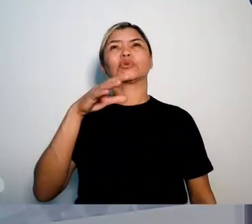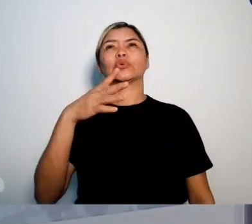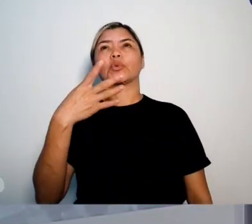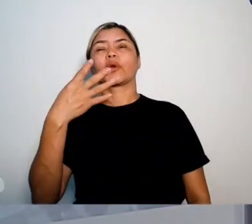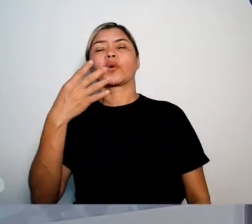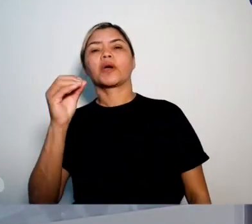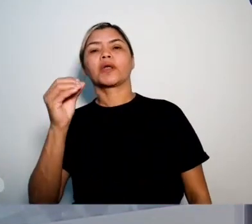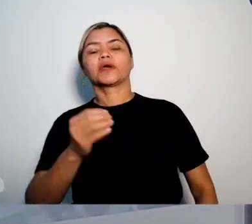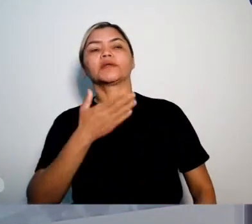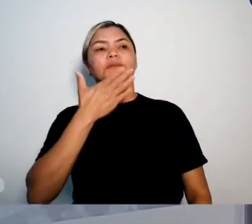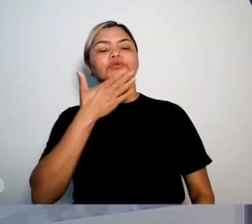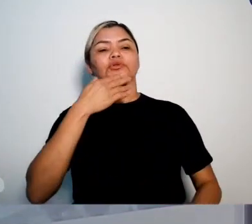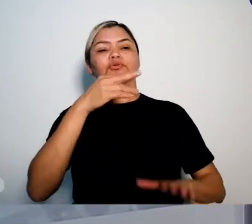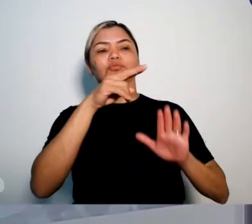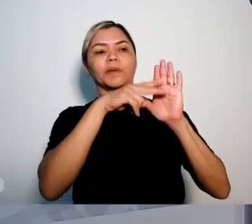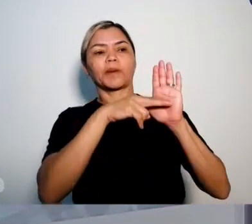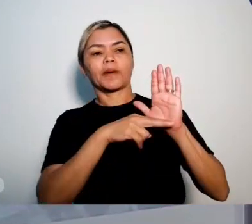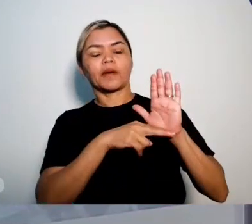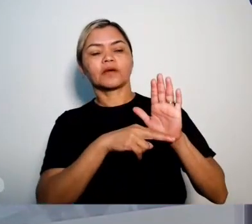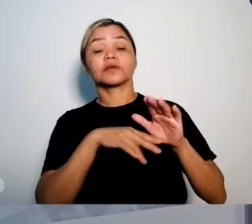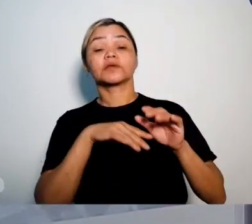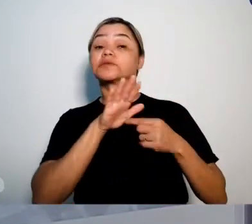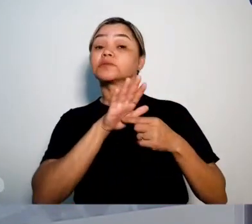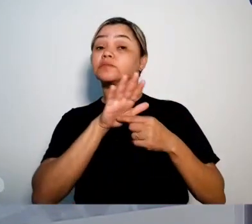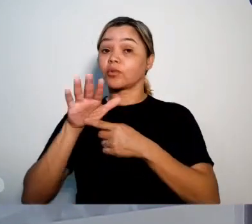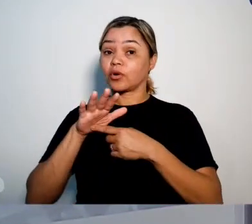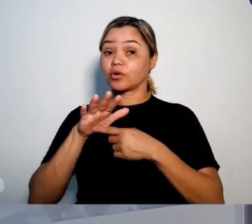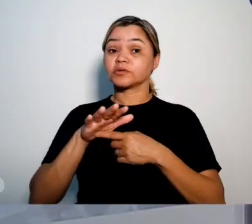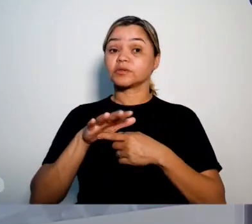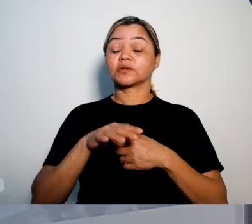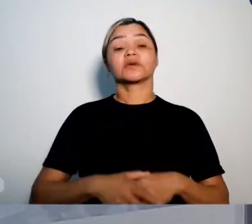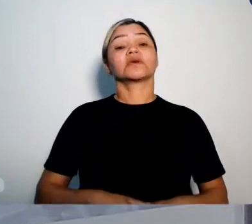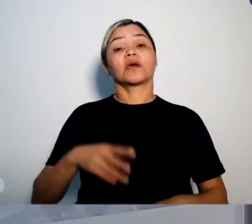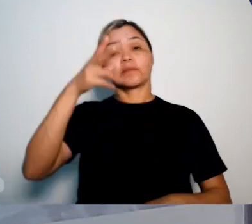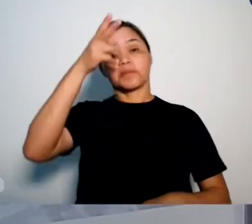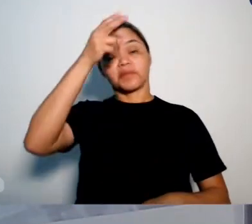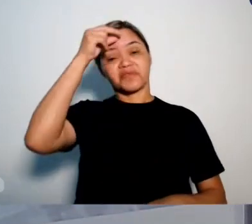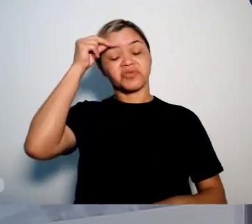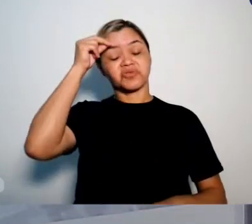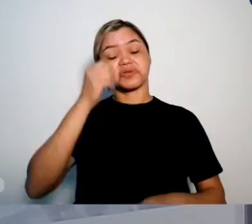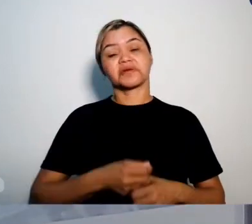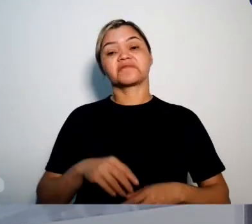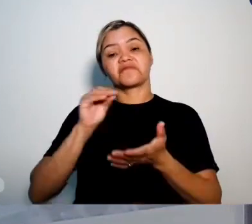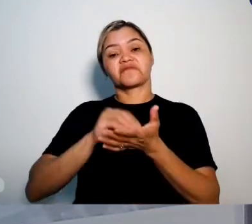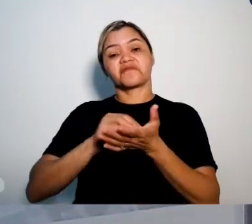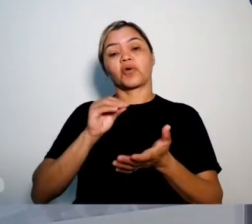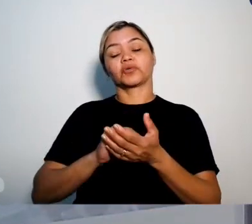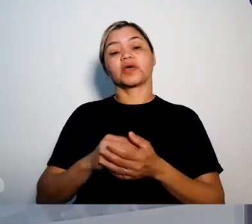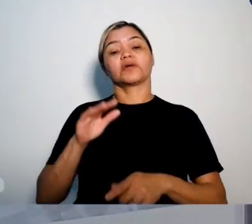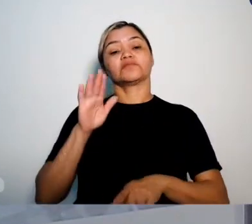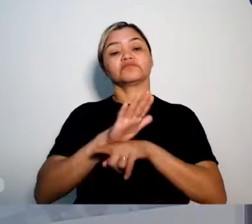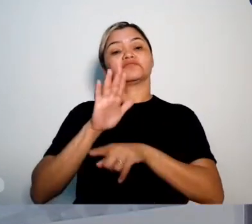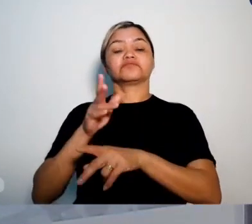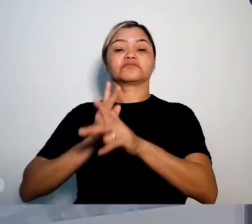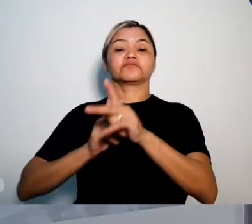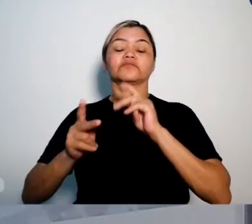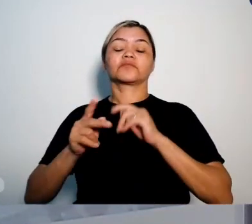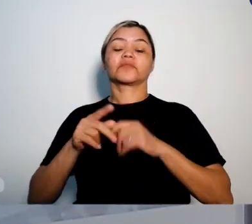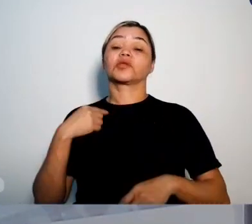requerimentos, isso mostra que é a ineficiência da prefeitura em não atender a população. E aí é nós que temos que apresentar